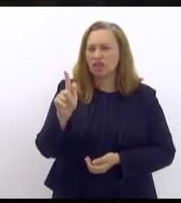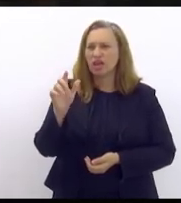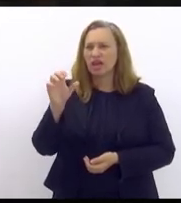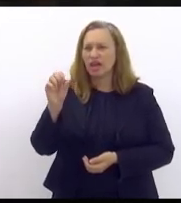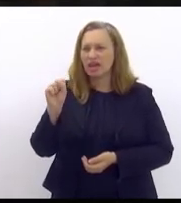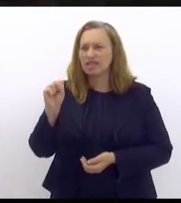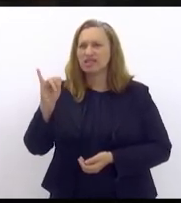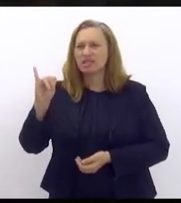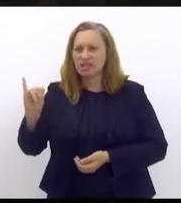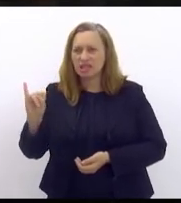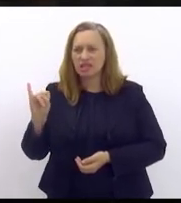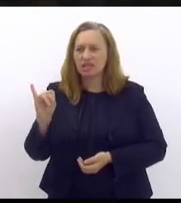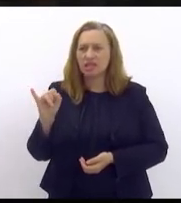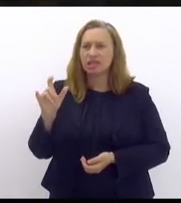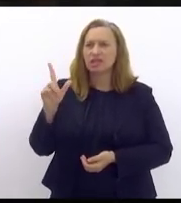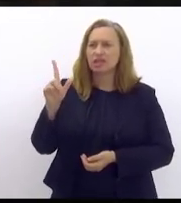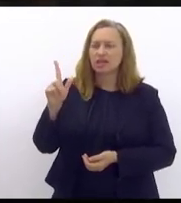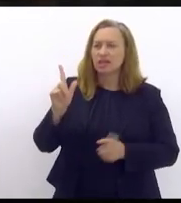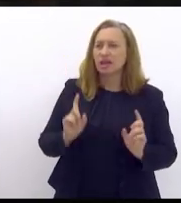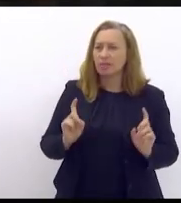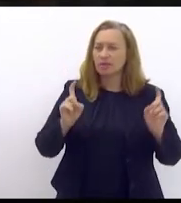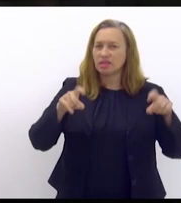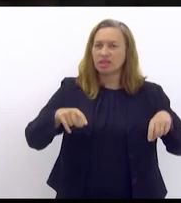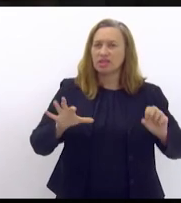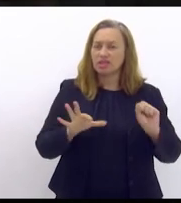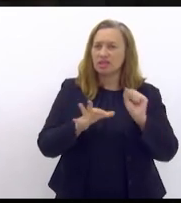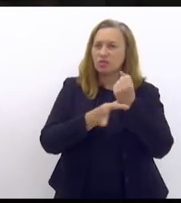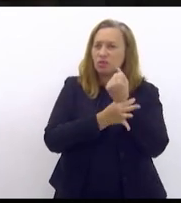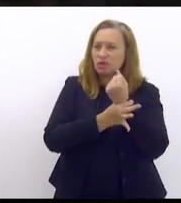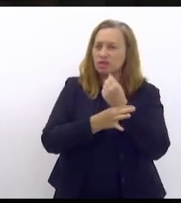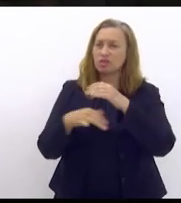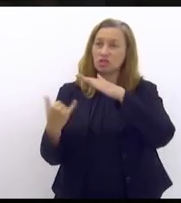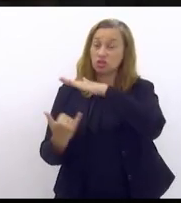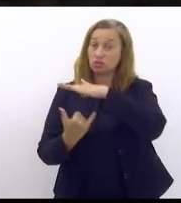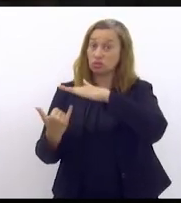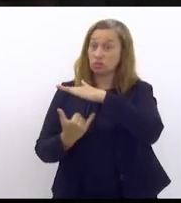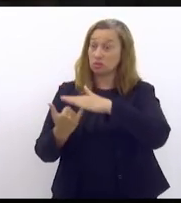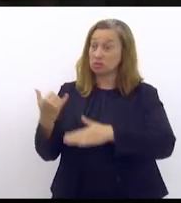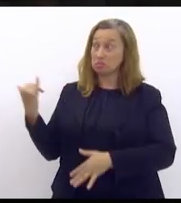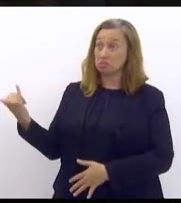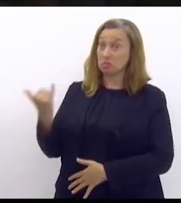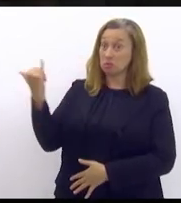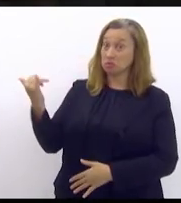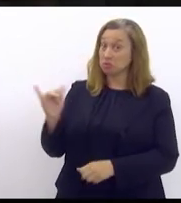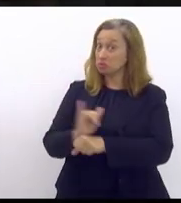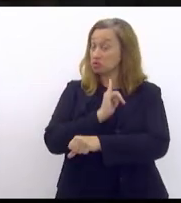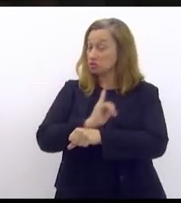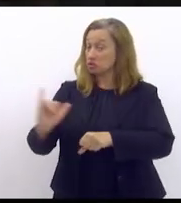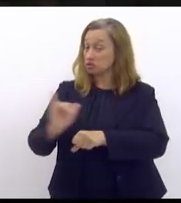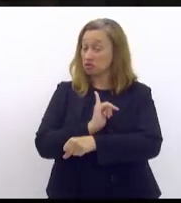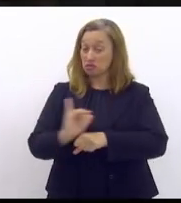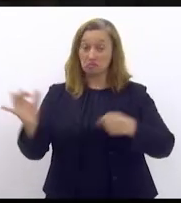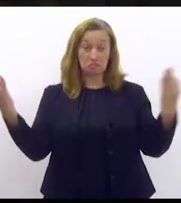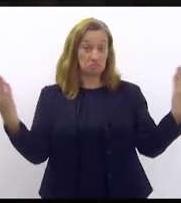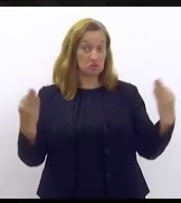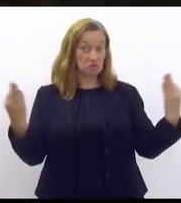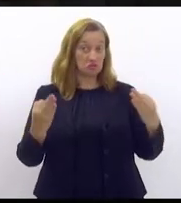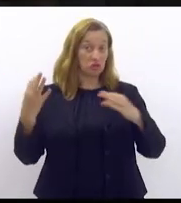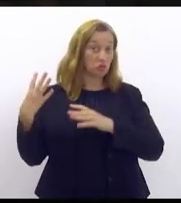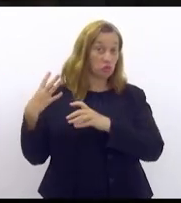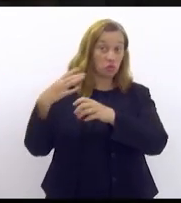Gabinete de Segurança Institucional, dá um peso, uma importância estratégica imensa. E